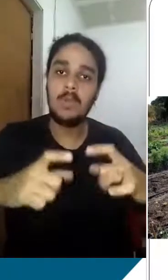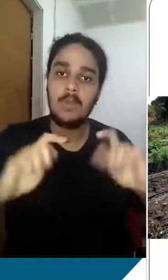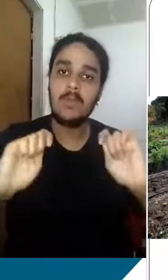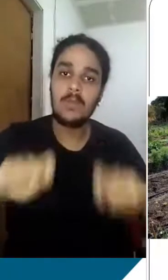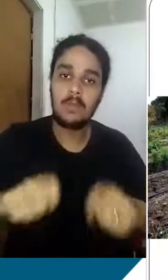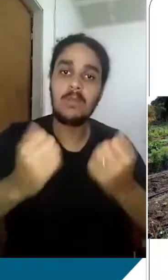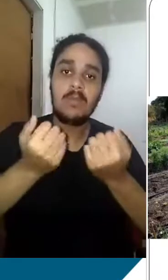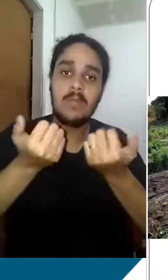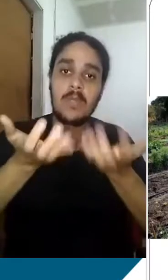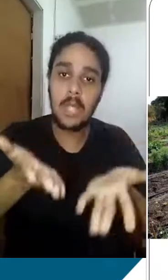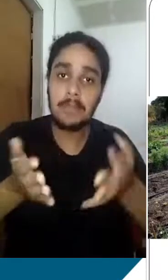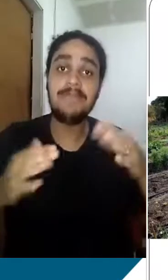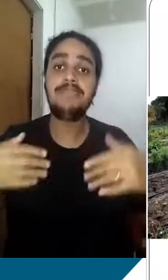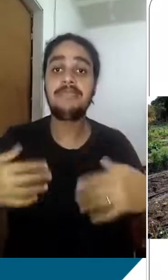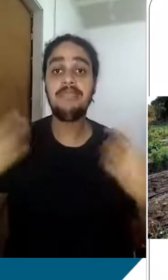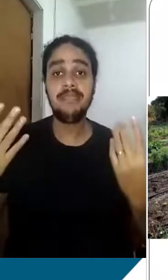oferecer. Então,